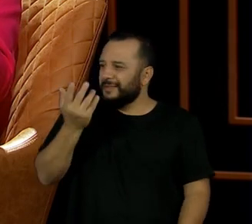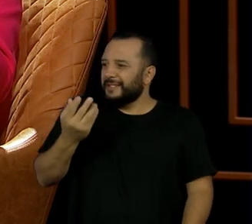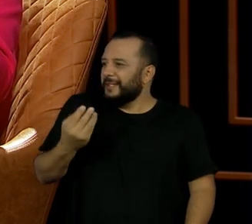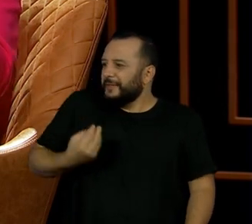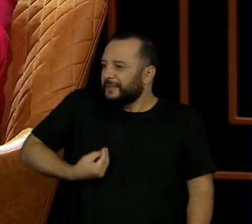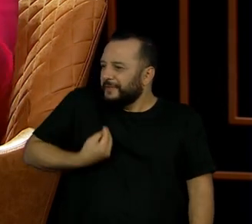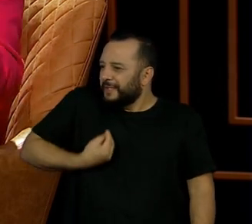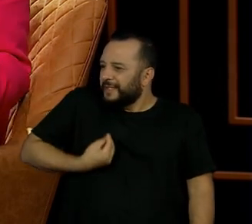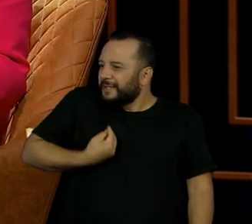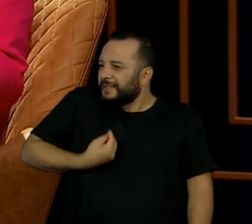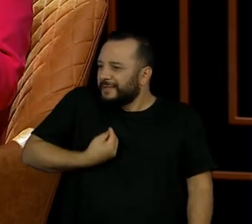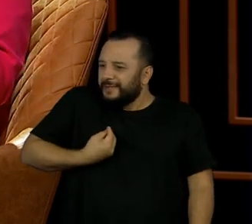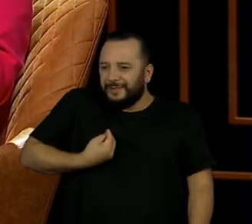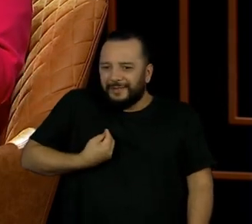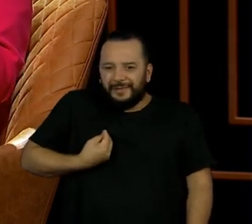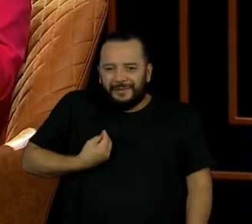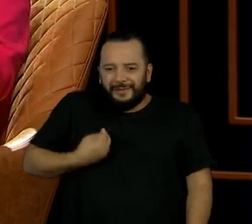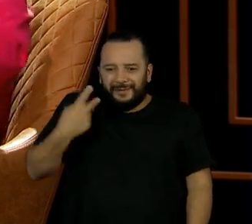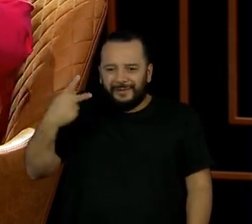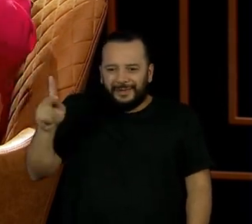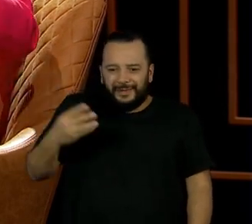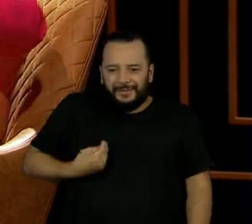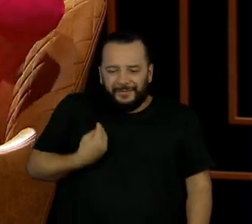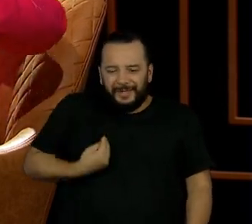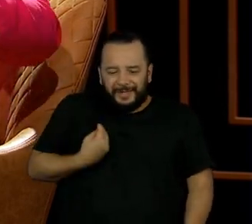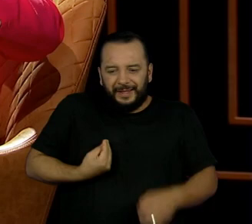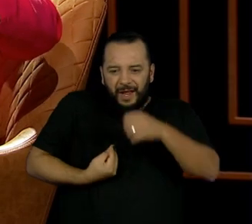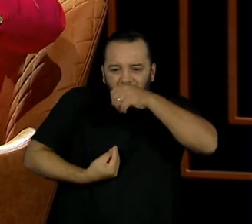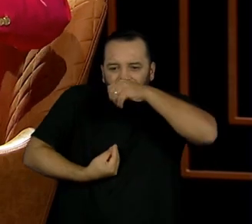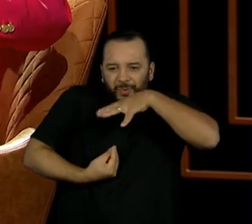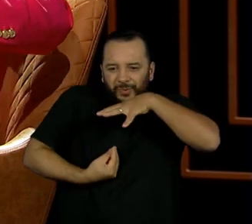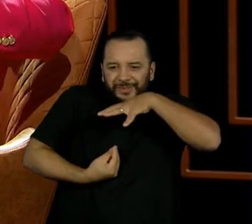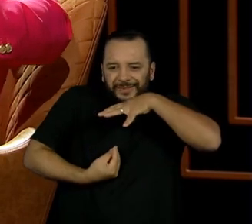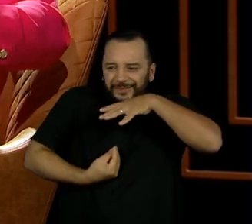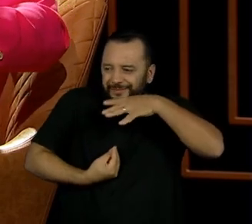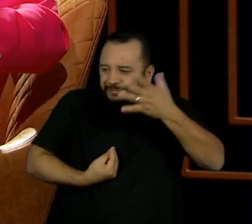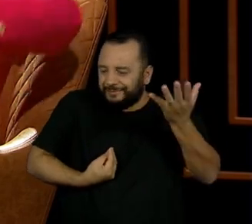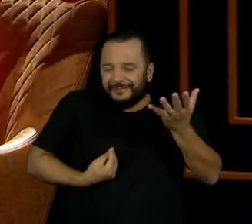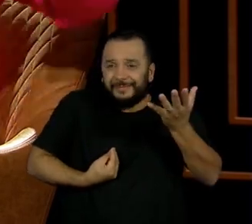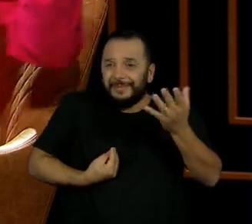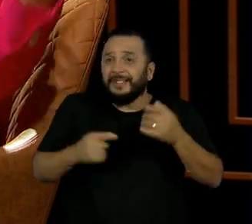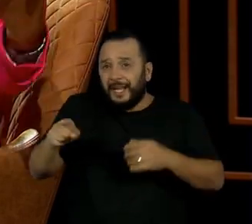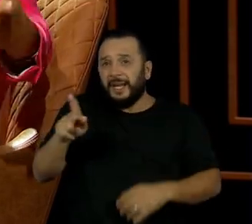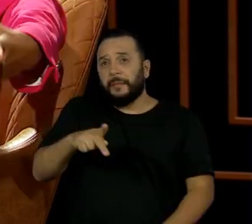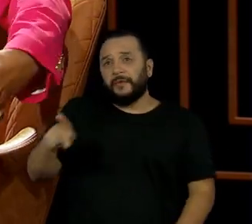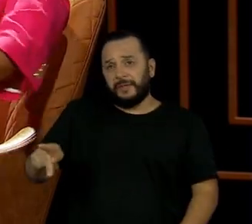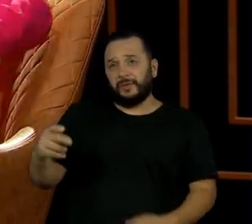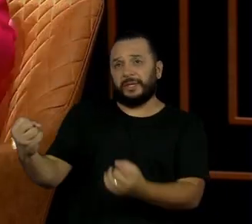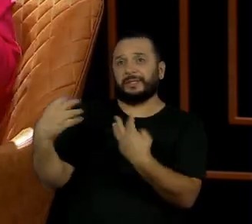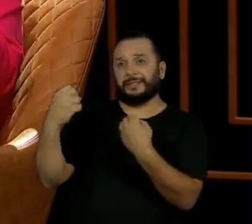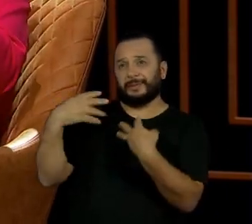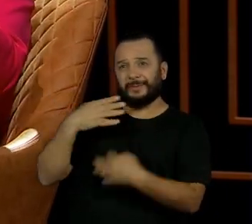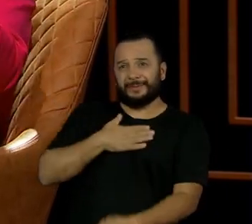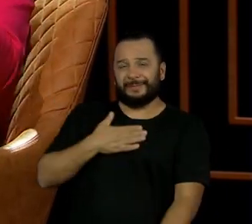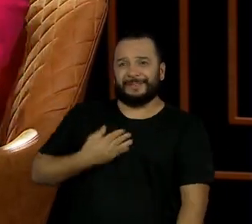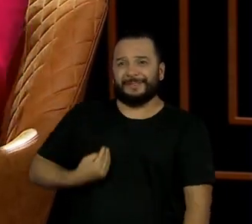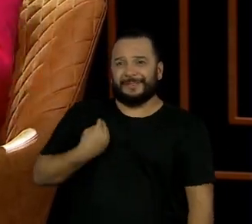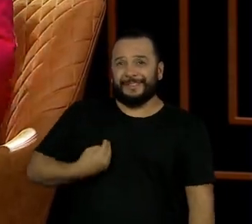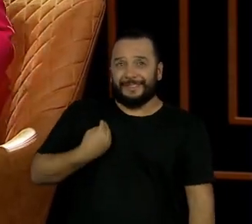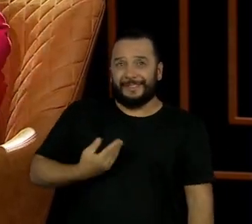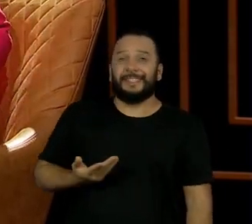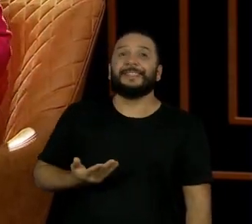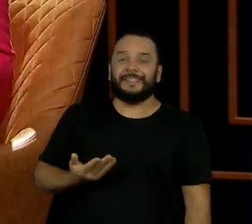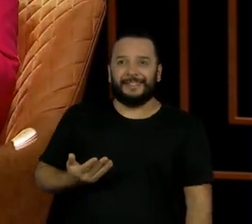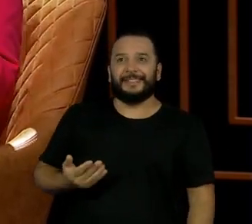que ele foi meu professor eu acho que tem muita coisa que hoje eu eu consigo me virar né que tem as pessoas